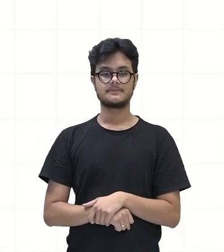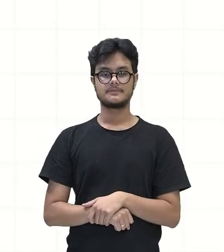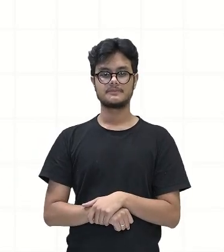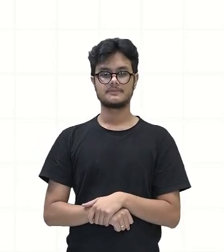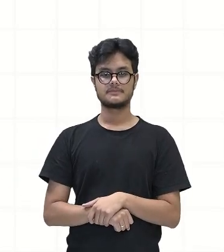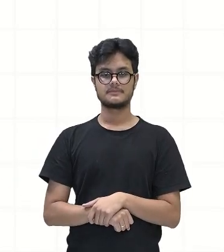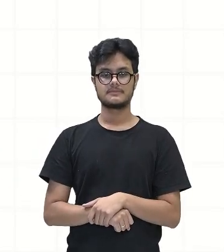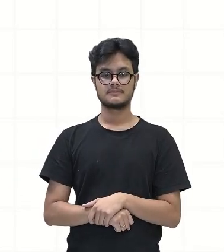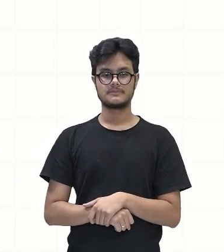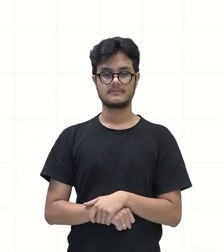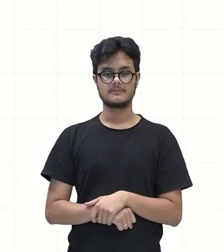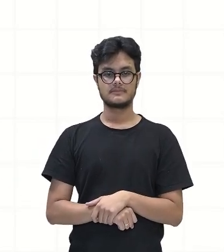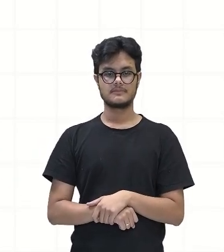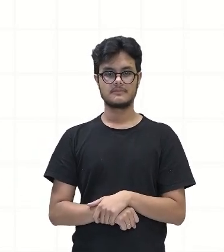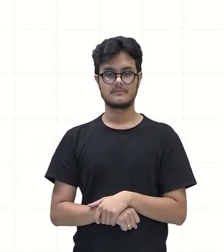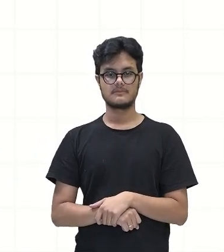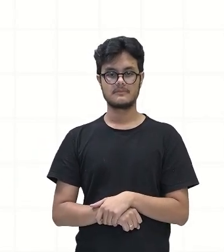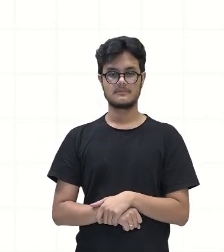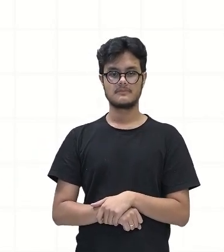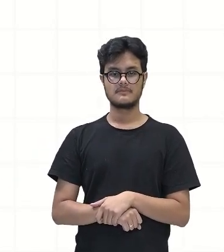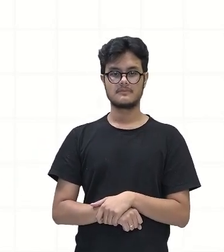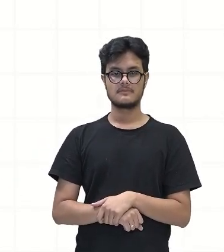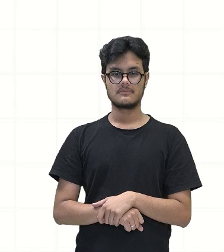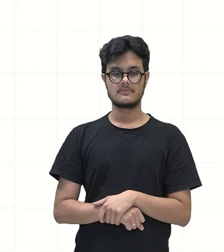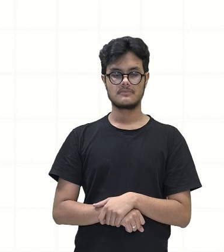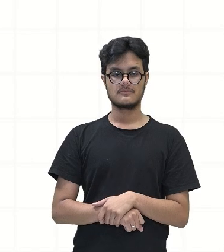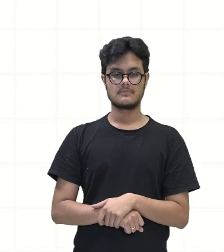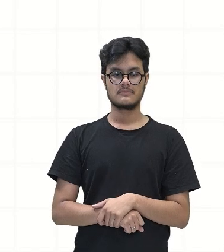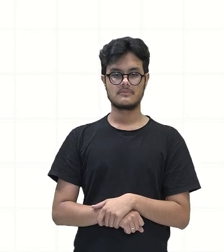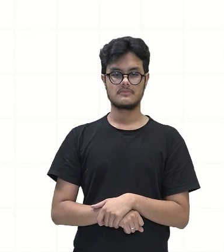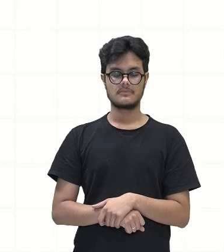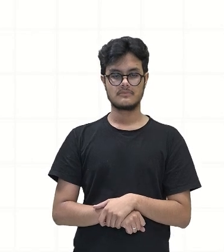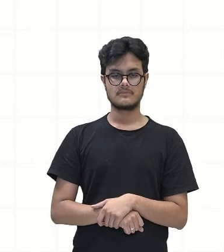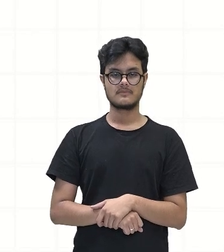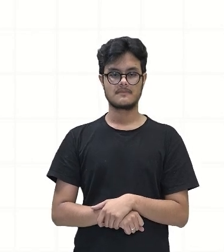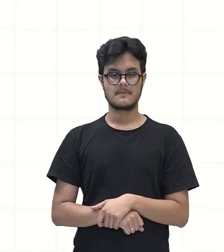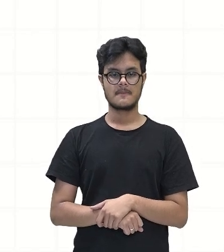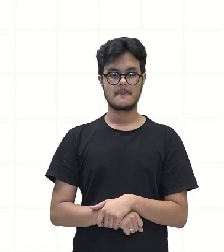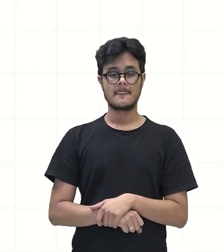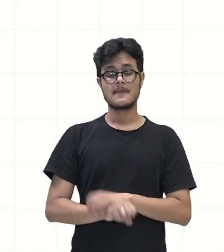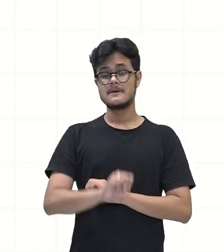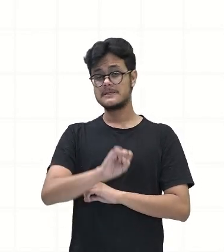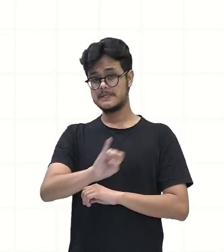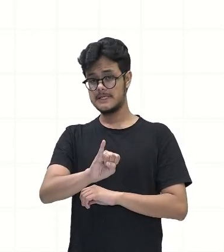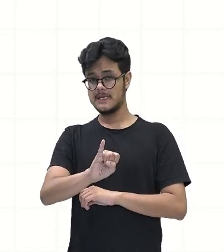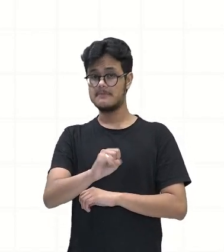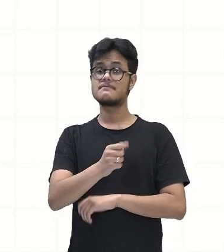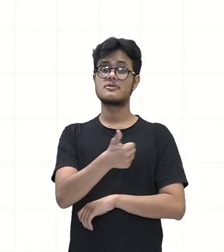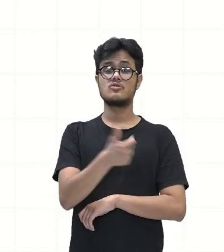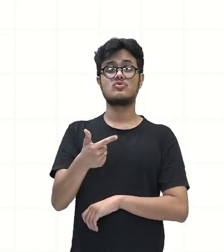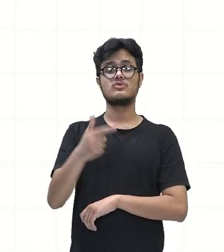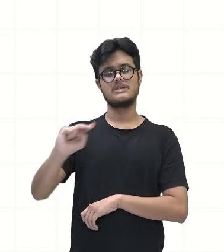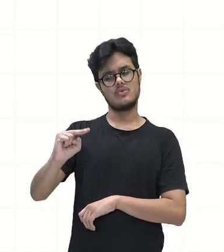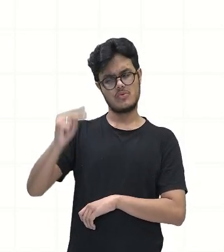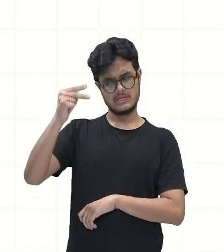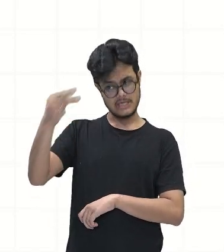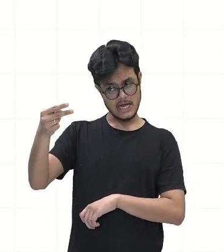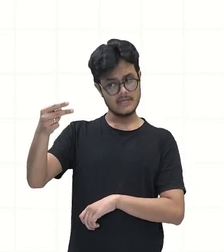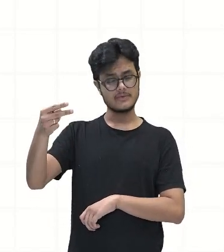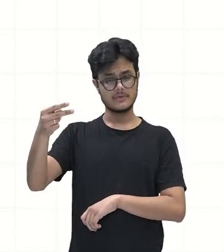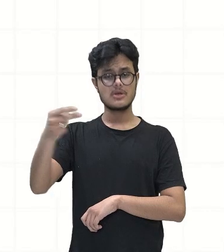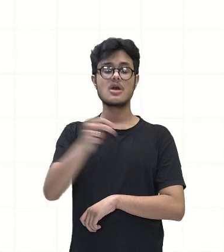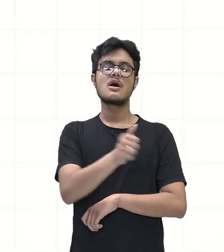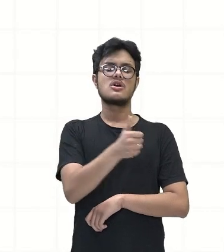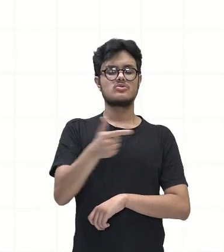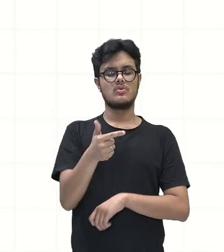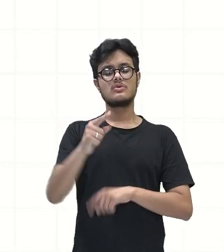soma aqui, né? De cada um dos catetos elevado ao quadrado. Então, se eu pegar o 12 elevar ao quadrado, vai